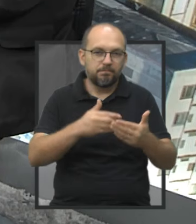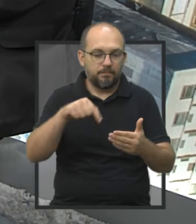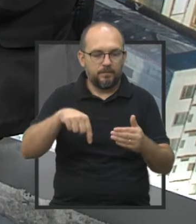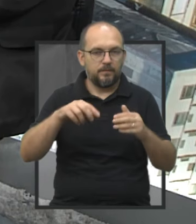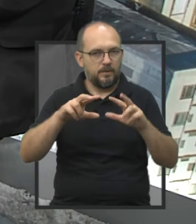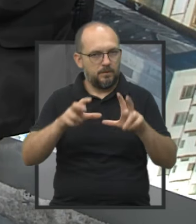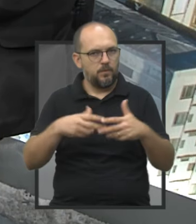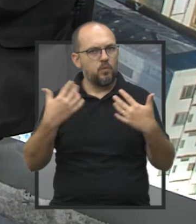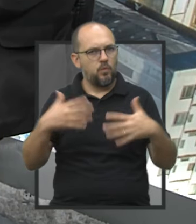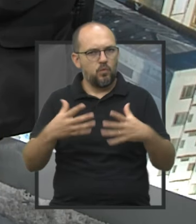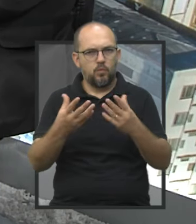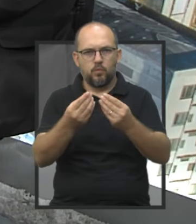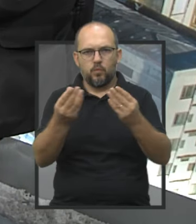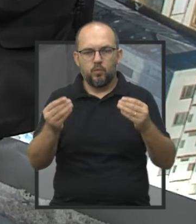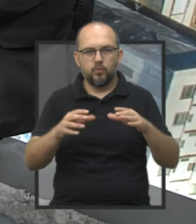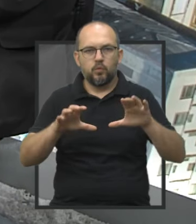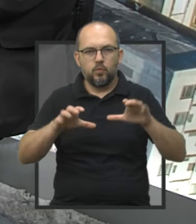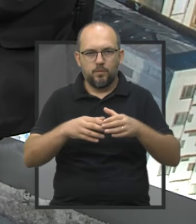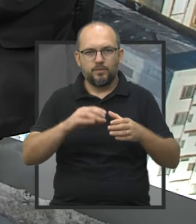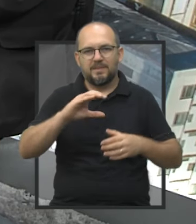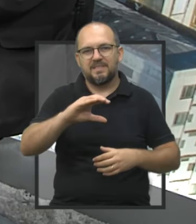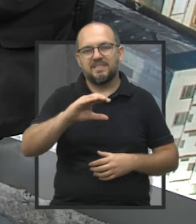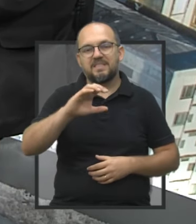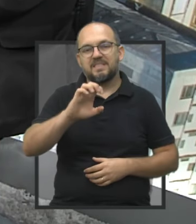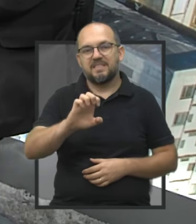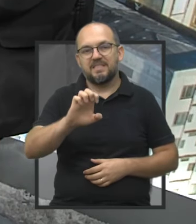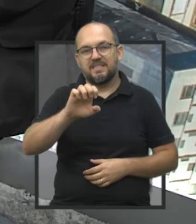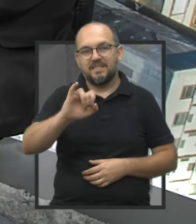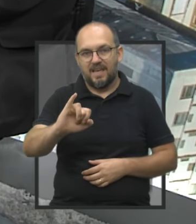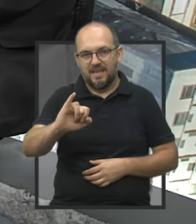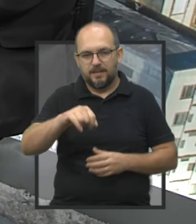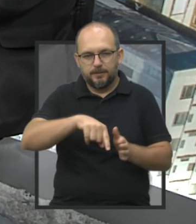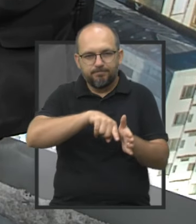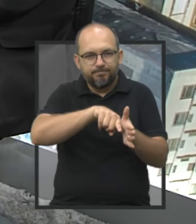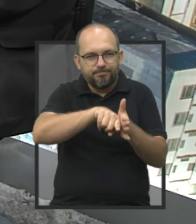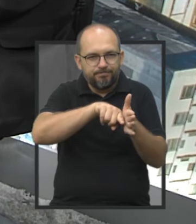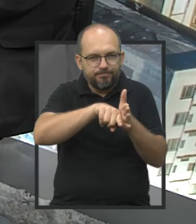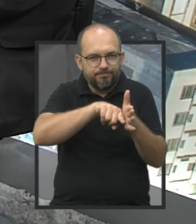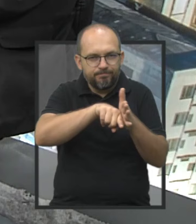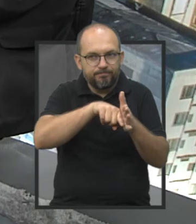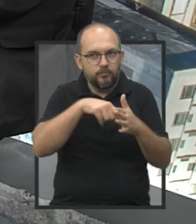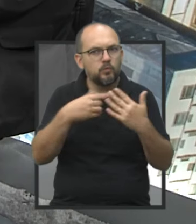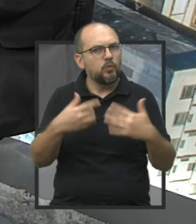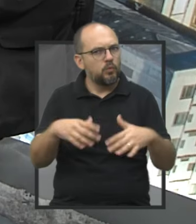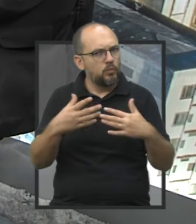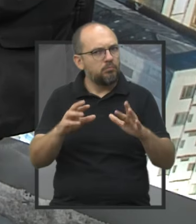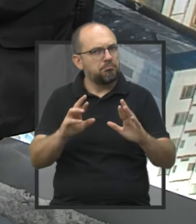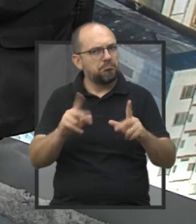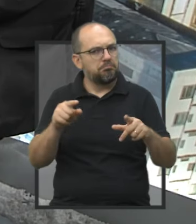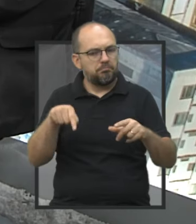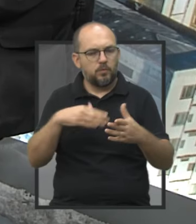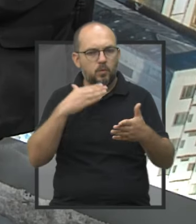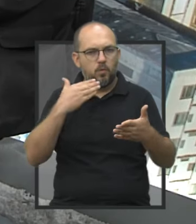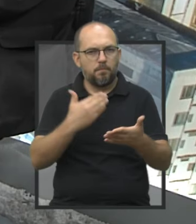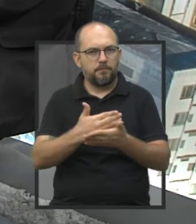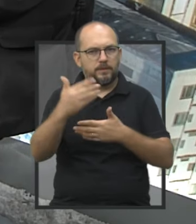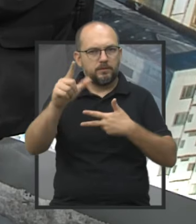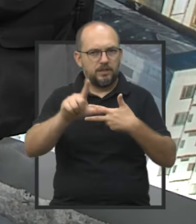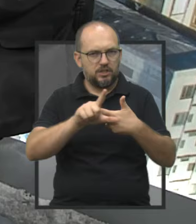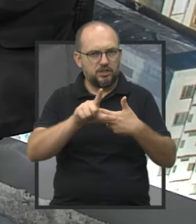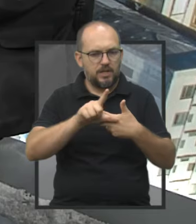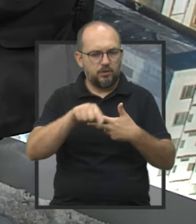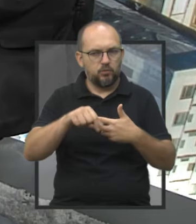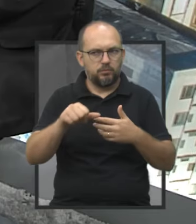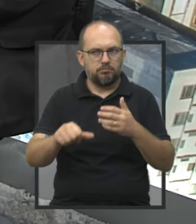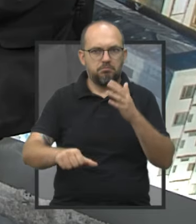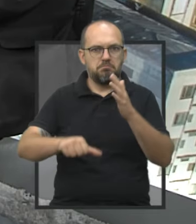volume grande de comissões especiais de inquérito, podemos dizer que um número atípico para o início de uma legislatura.